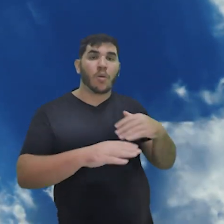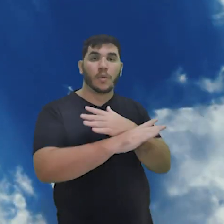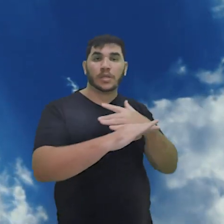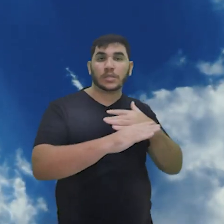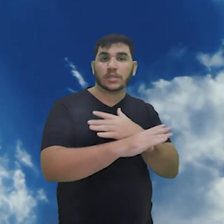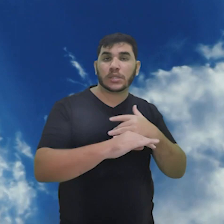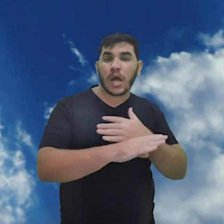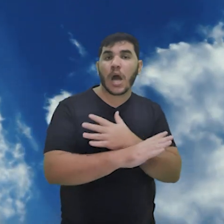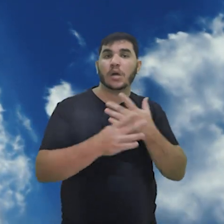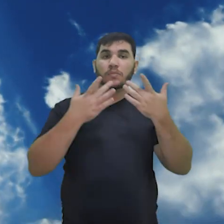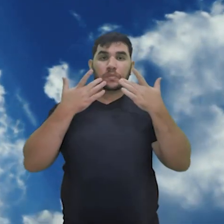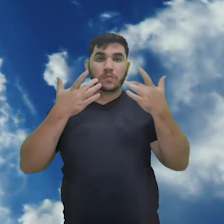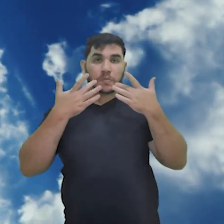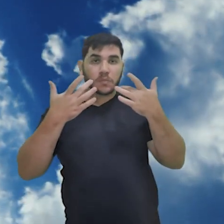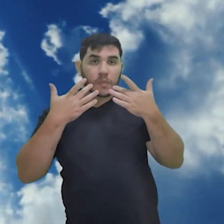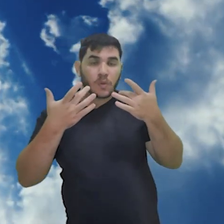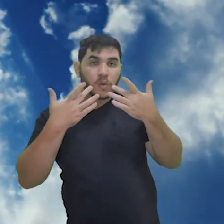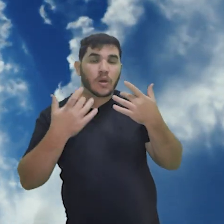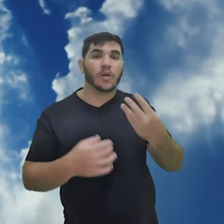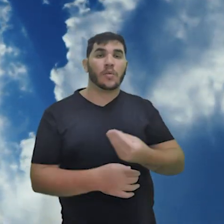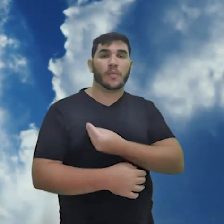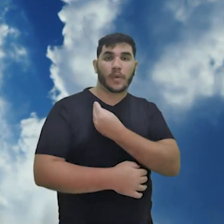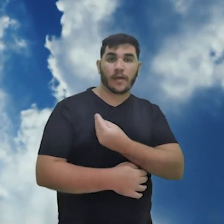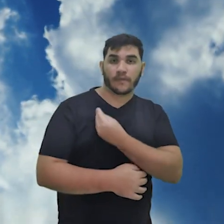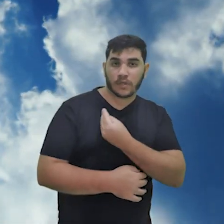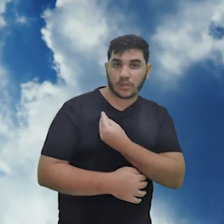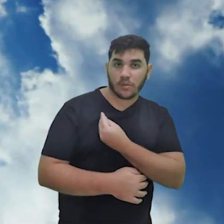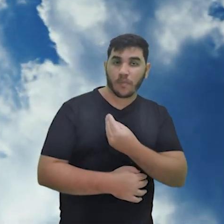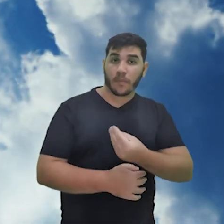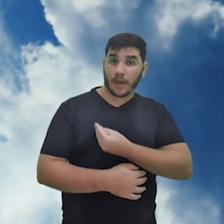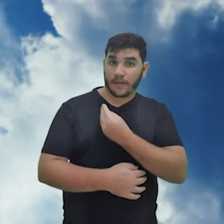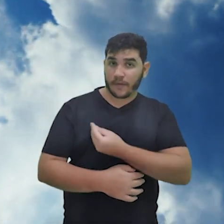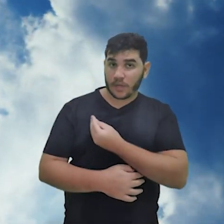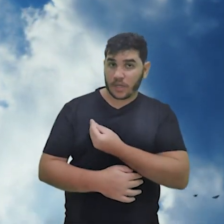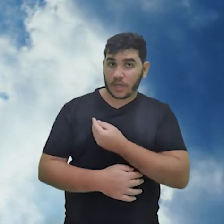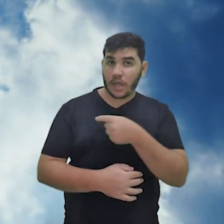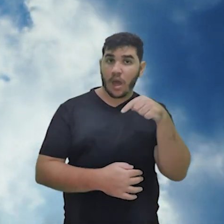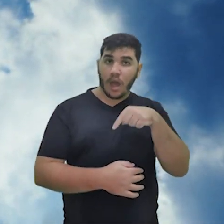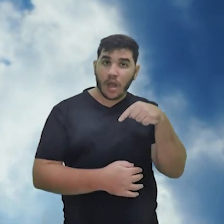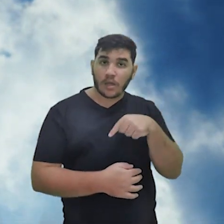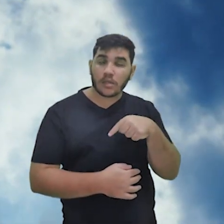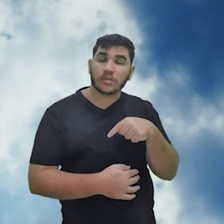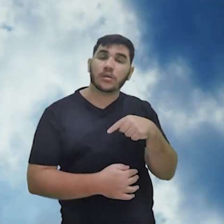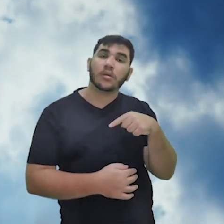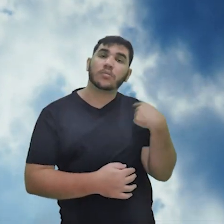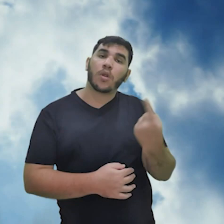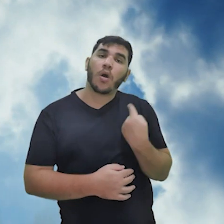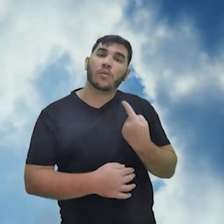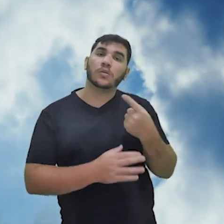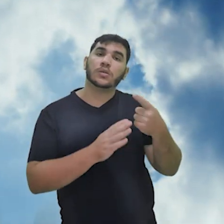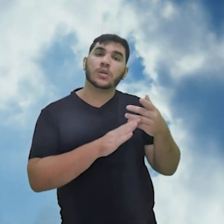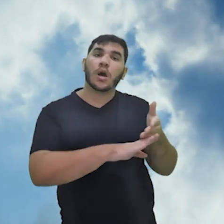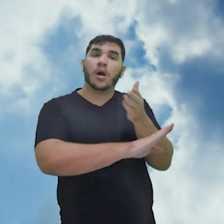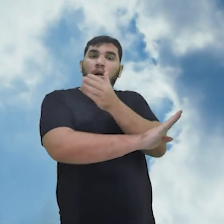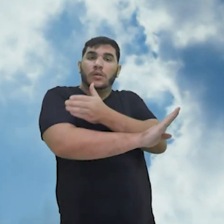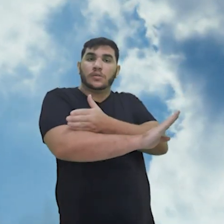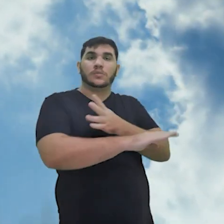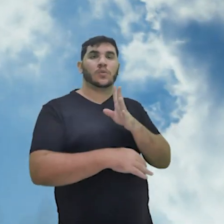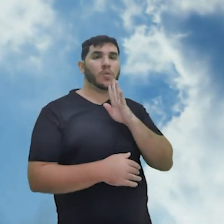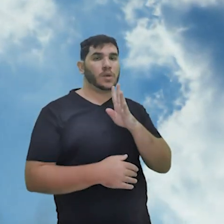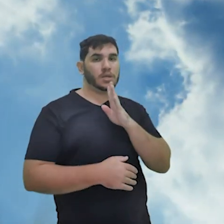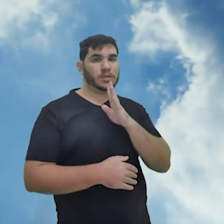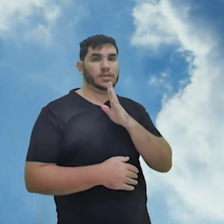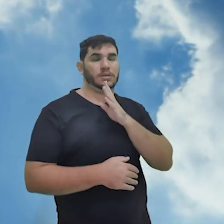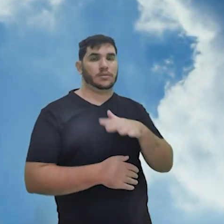leve de volta para os nossos teatros de rua, que nos leve de volta à vida da forma com a qual a gente conhecia ela antes.